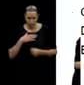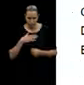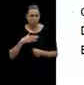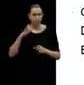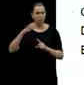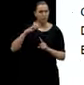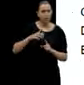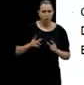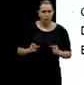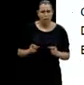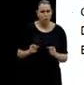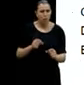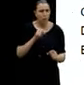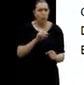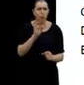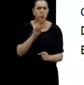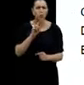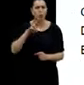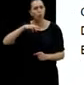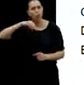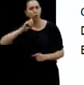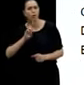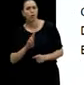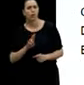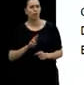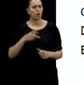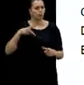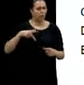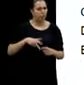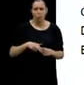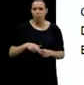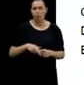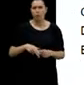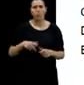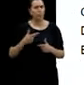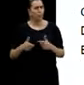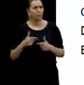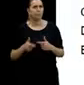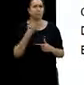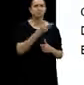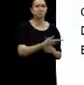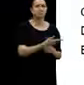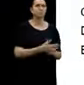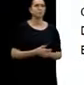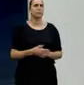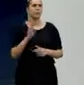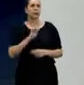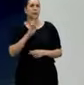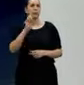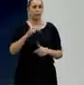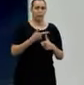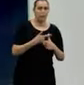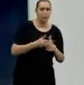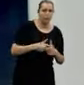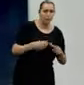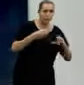ia cortar ali a raiz do problema, né? Então, a resposta é divisão